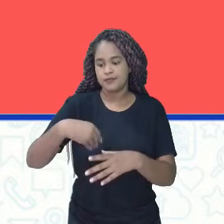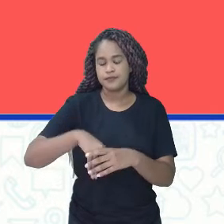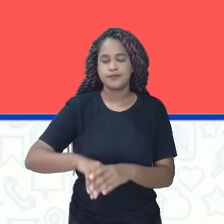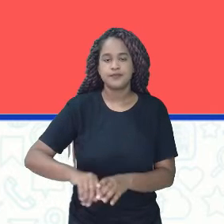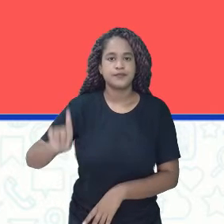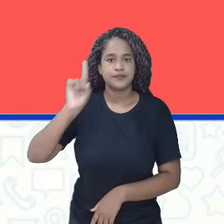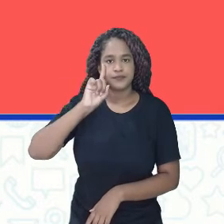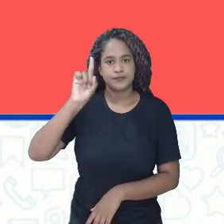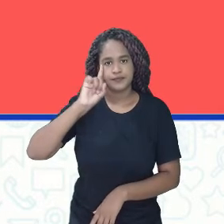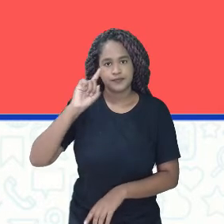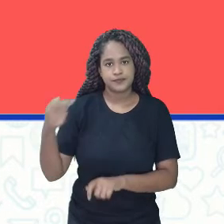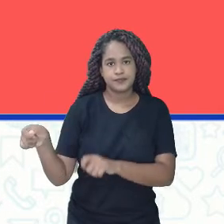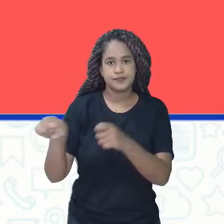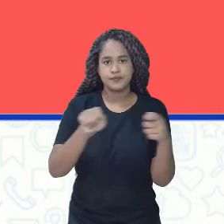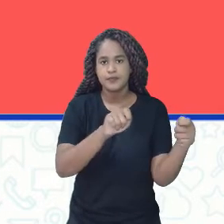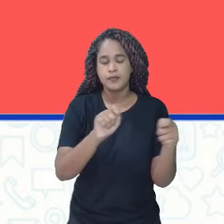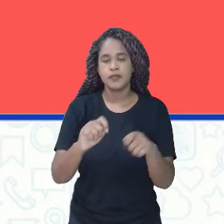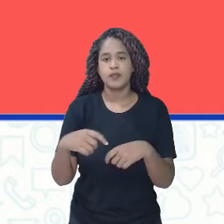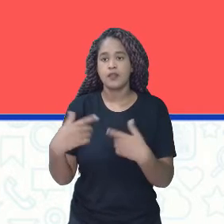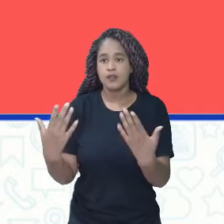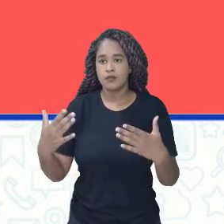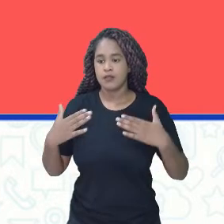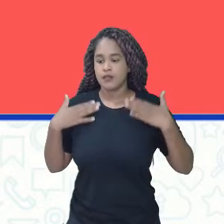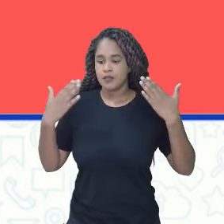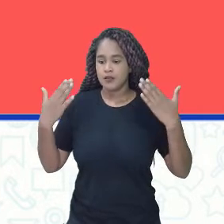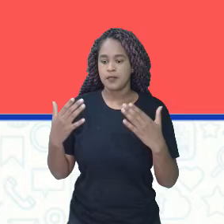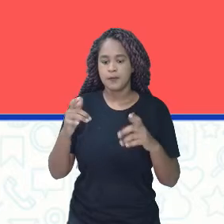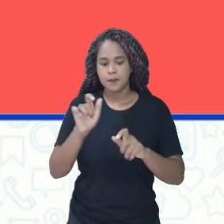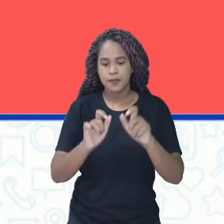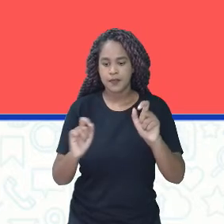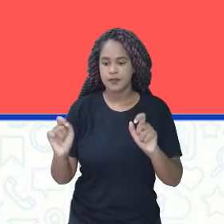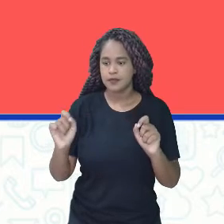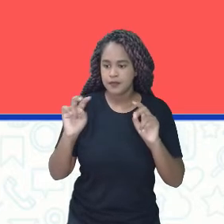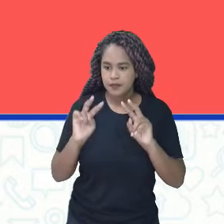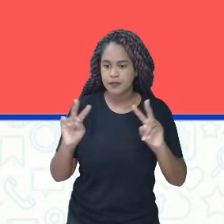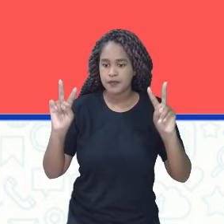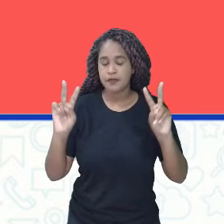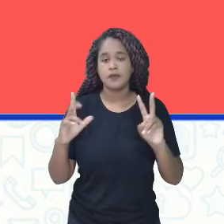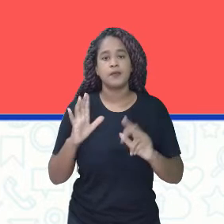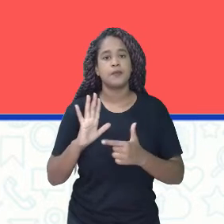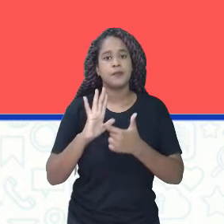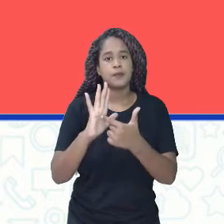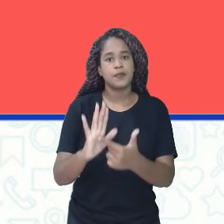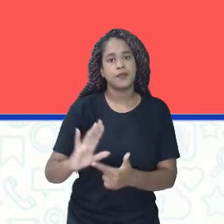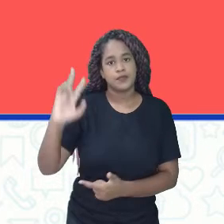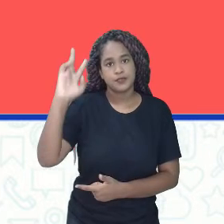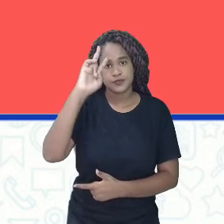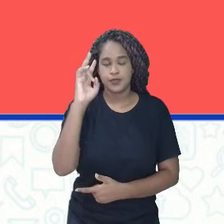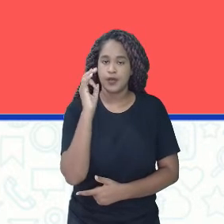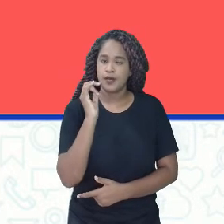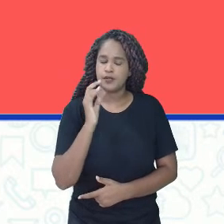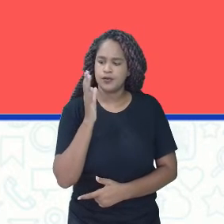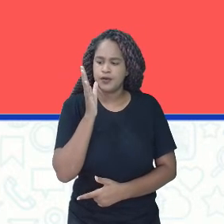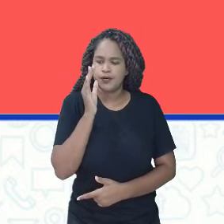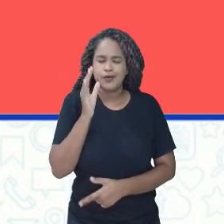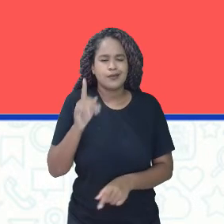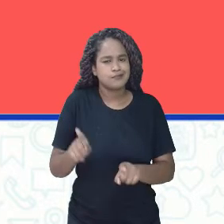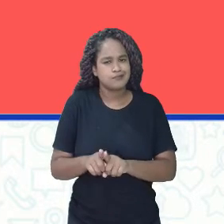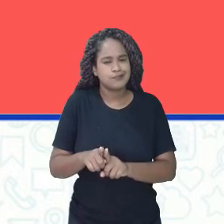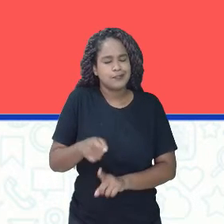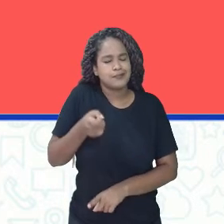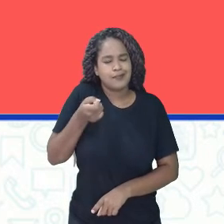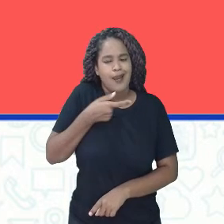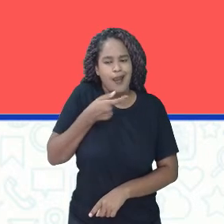que surpreendem o interlocutor. Ela relata uma história curiosa ou engraçada que